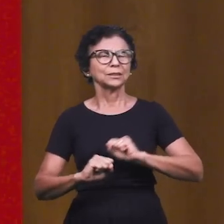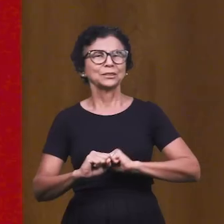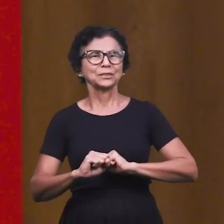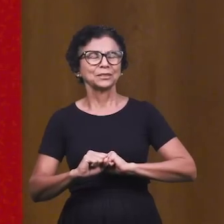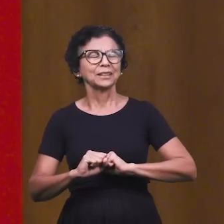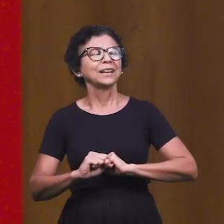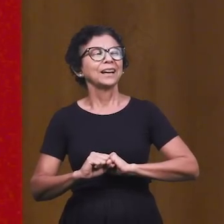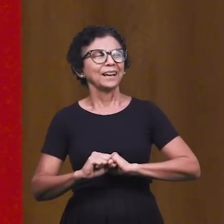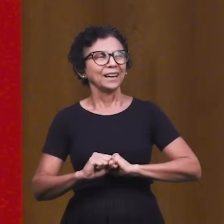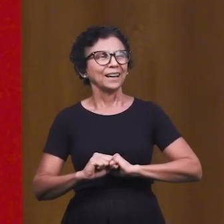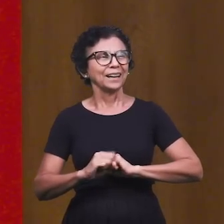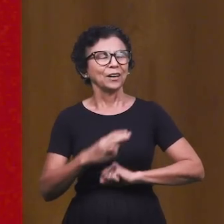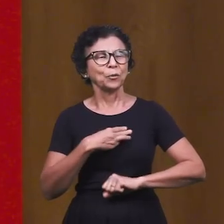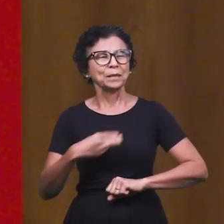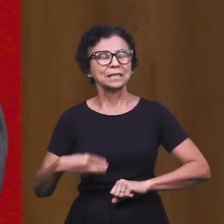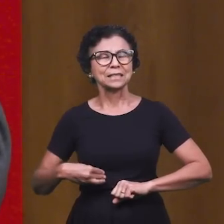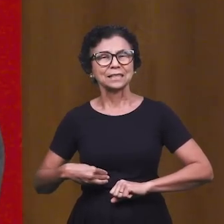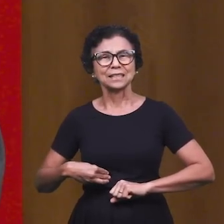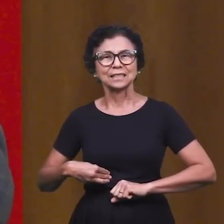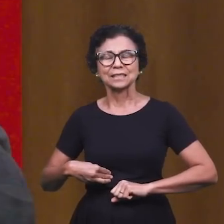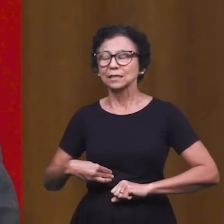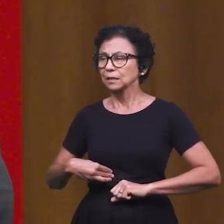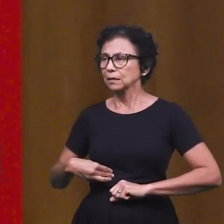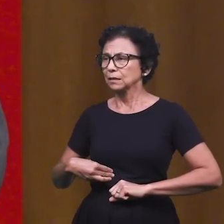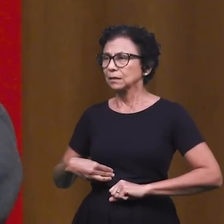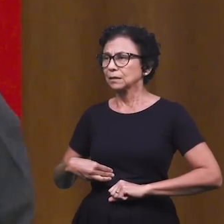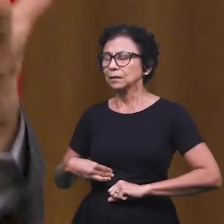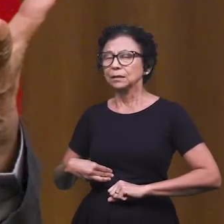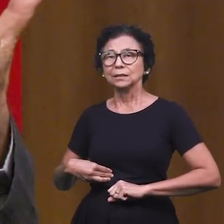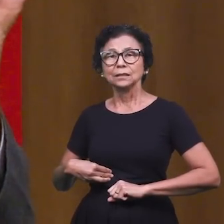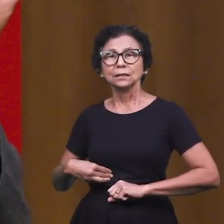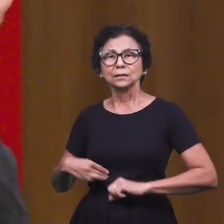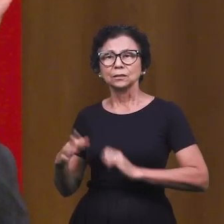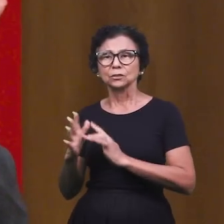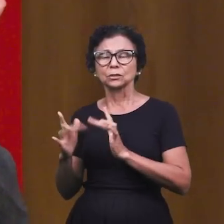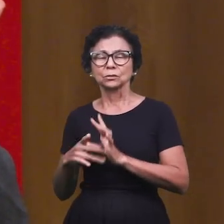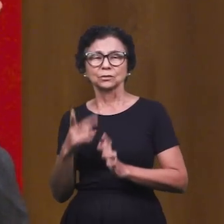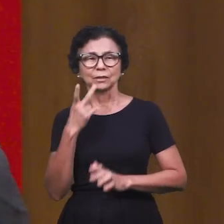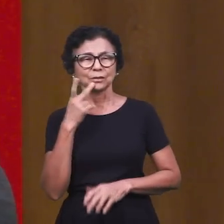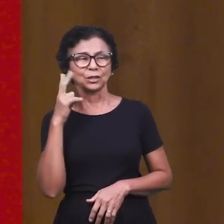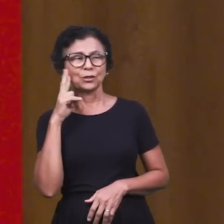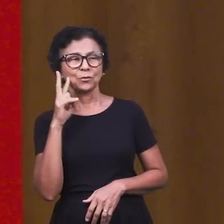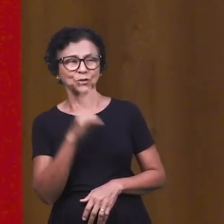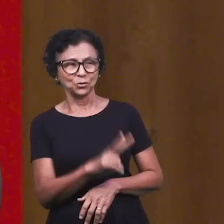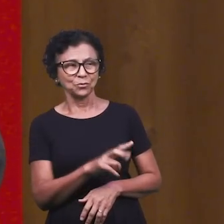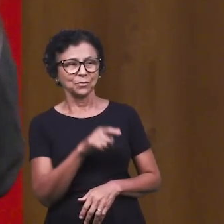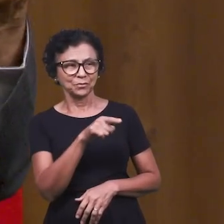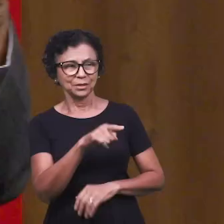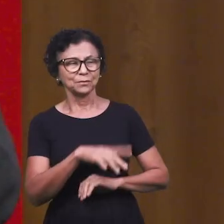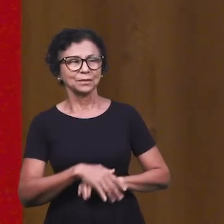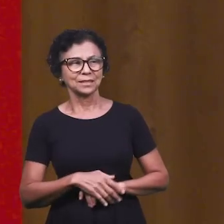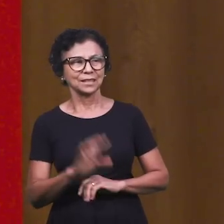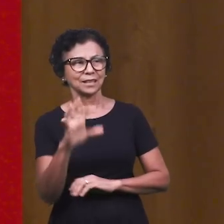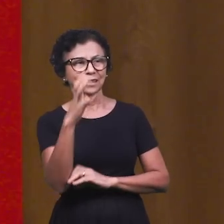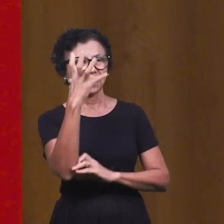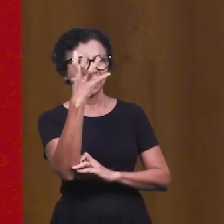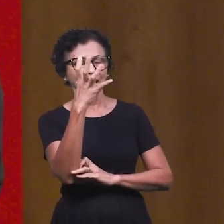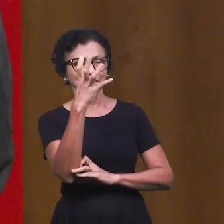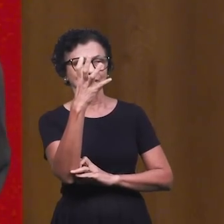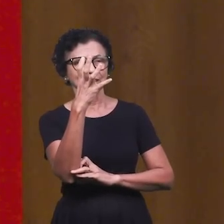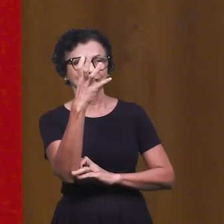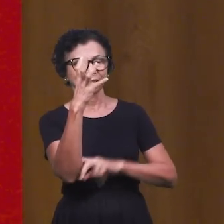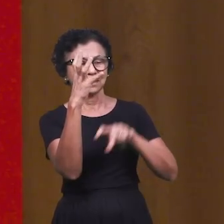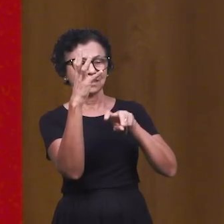estavas debaixo da figueira. Glória a Deus. Então correspondeu inteiramente tudo aquilo que estava no coração dele, né? Tu és o Messias, tu és o